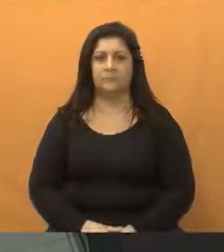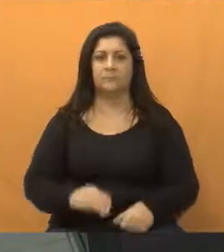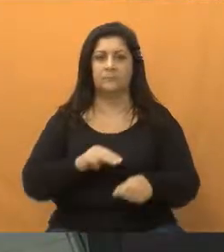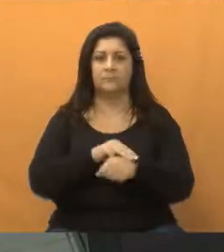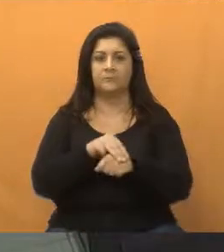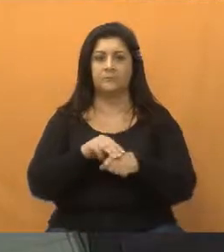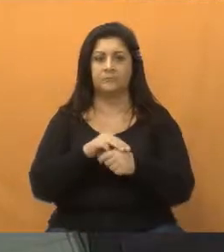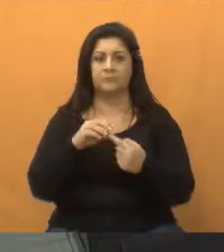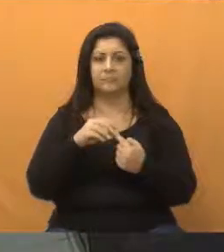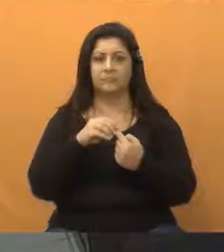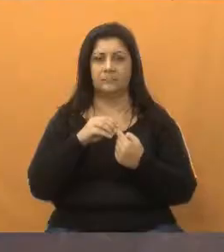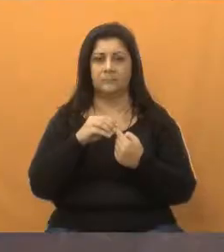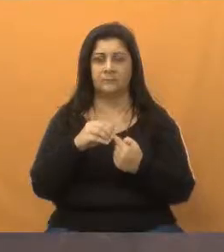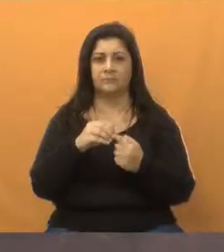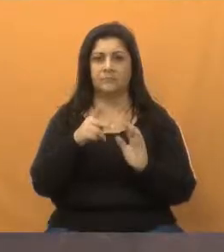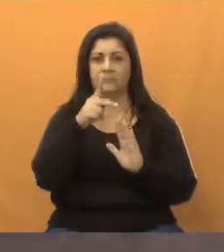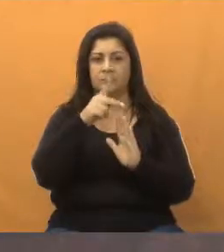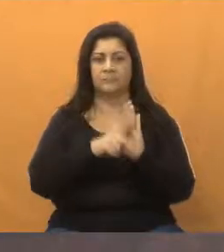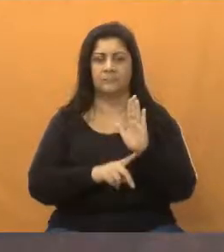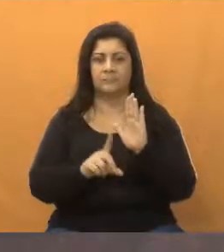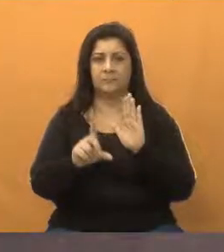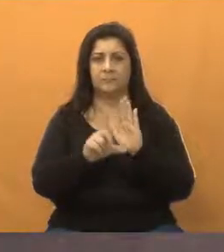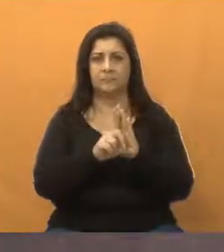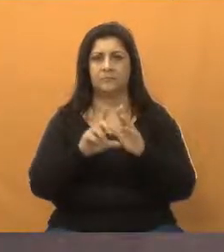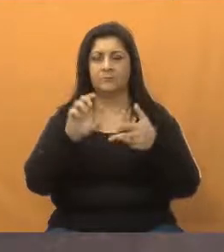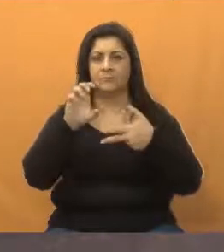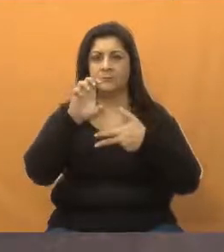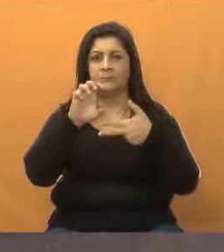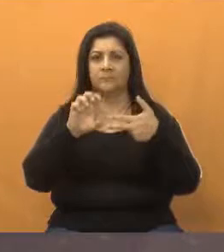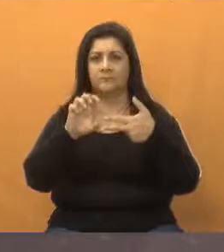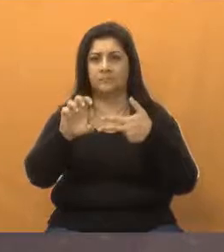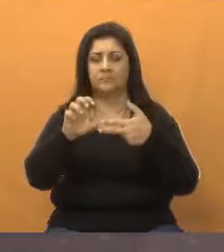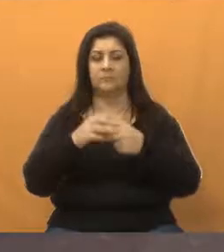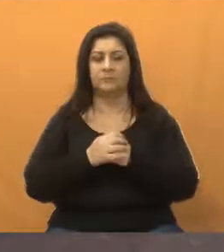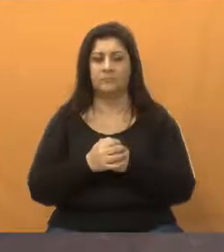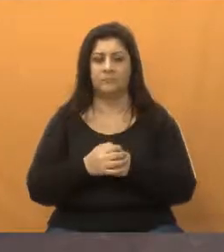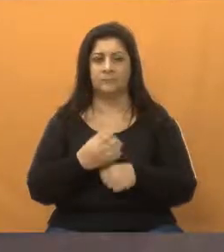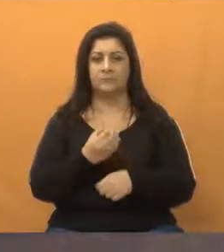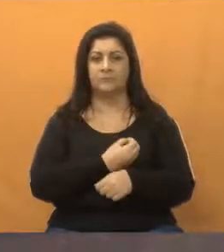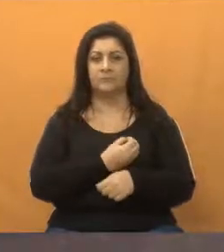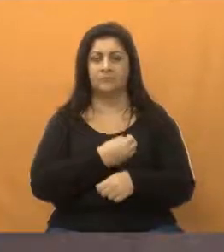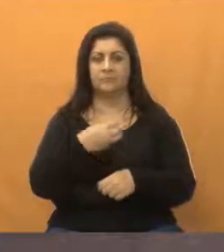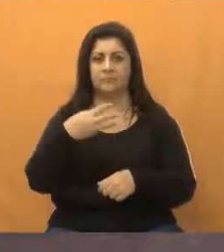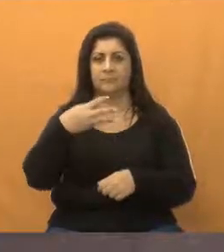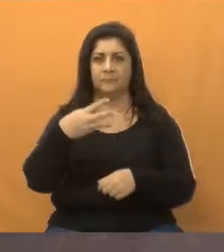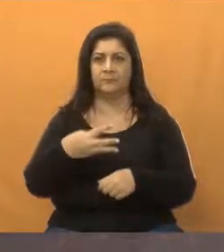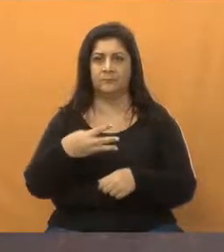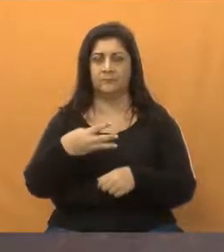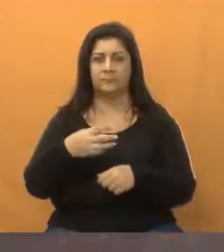Discussão única do projeto de lei do Executivo número